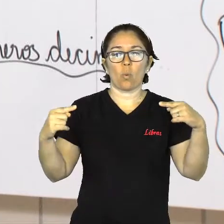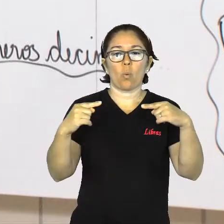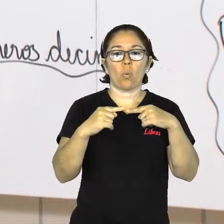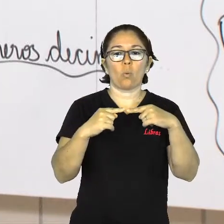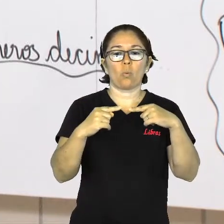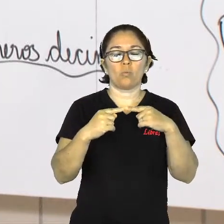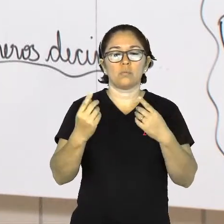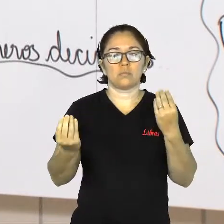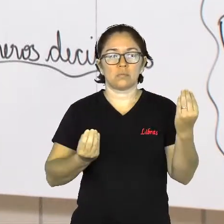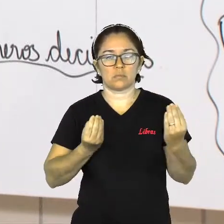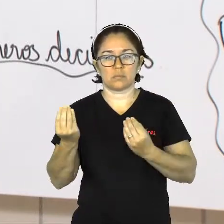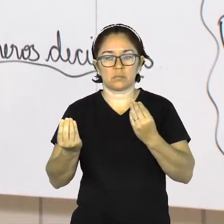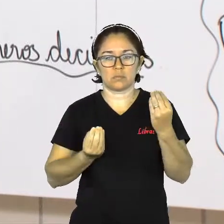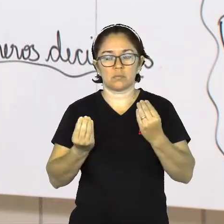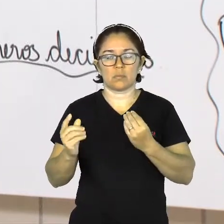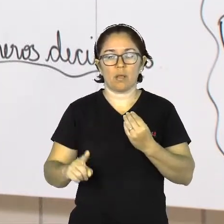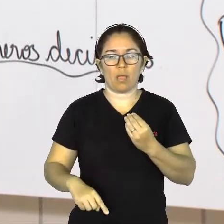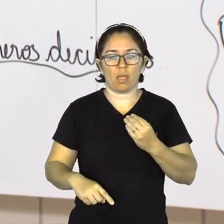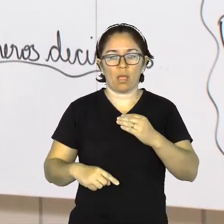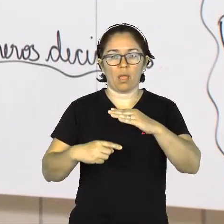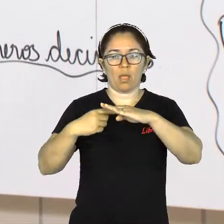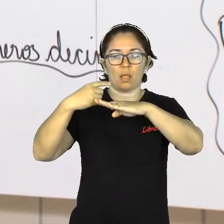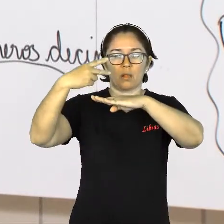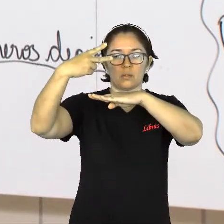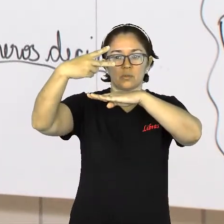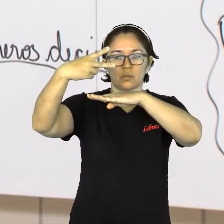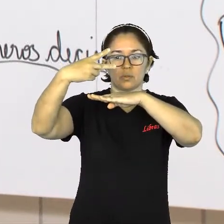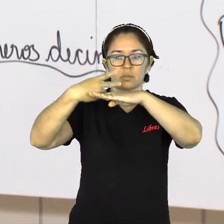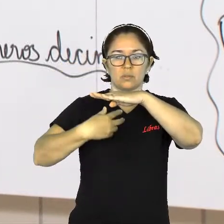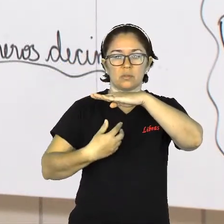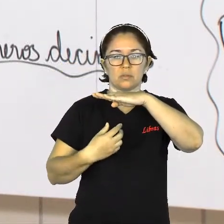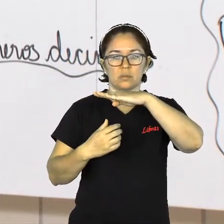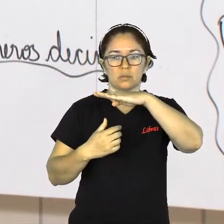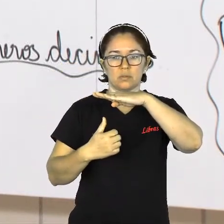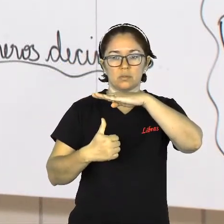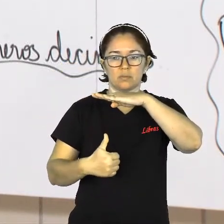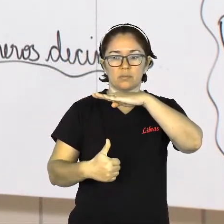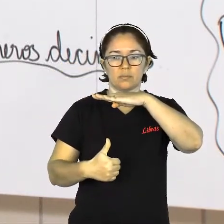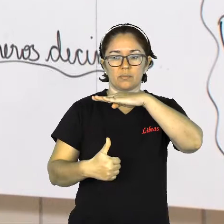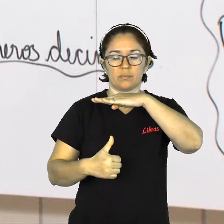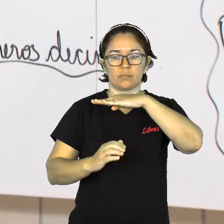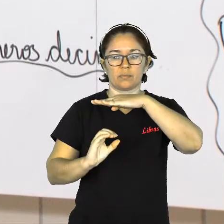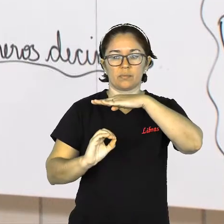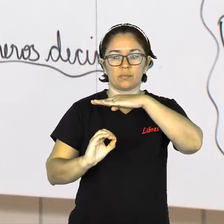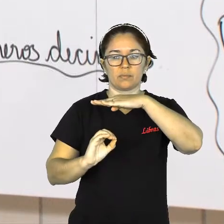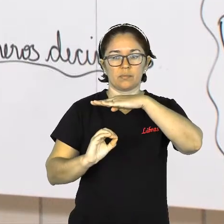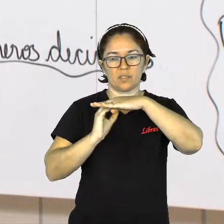será 2 décimos. Ó, tranquilo, turminha.